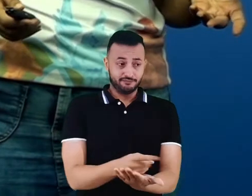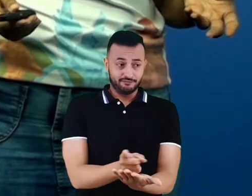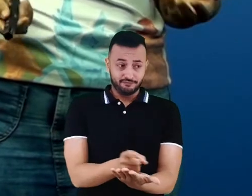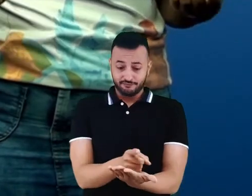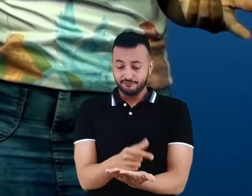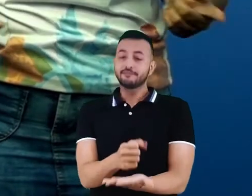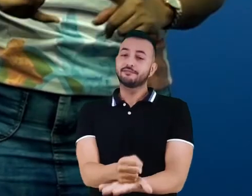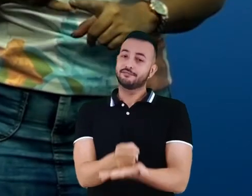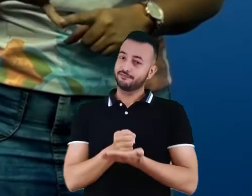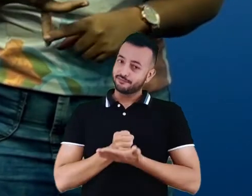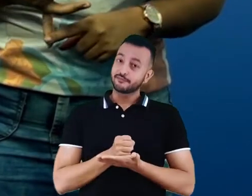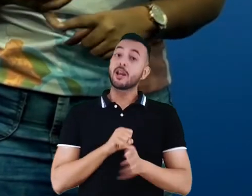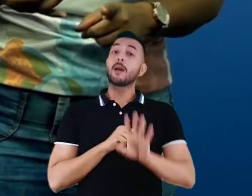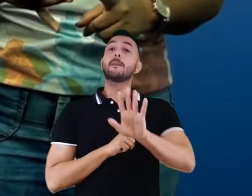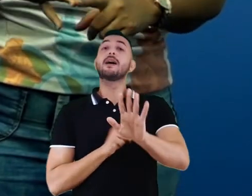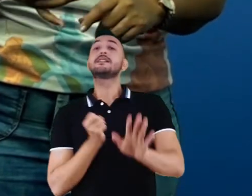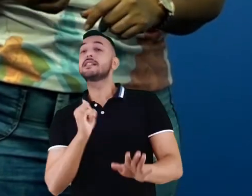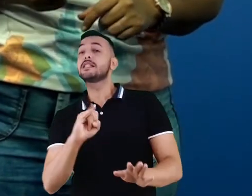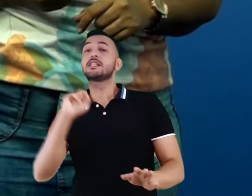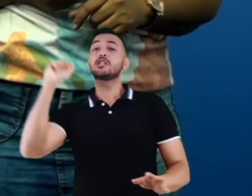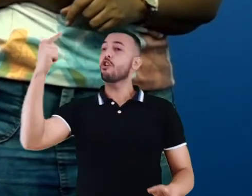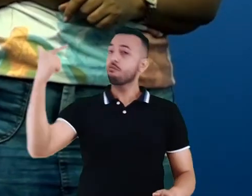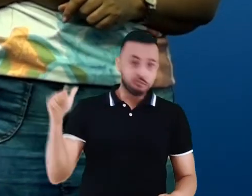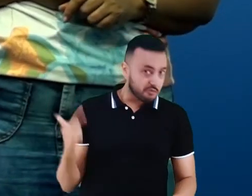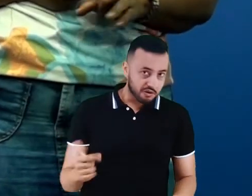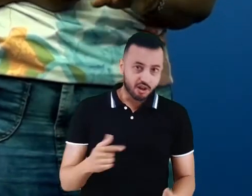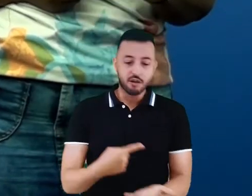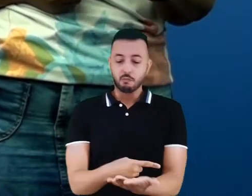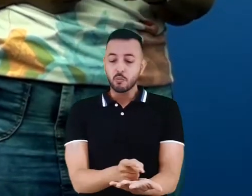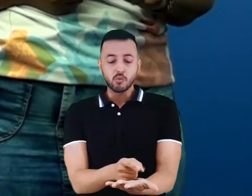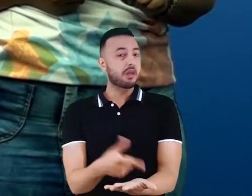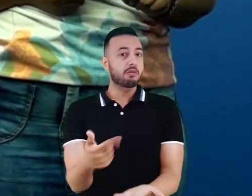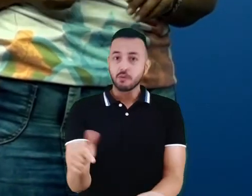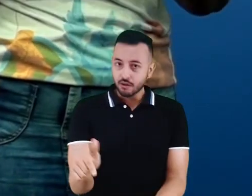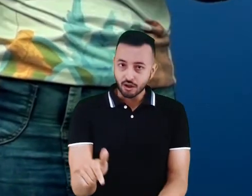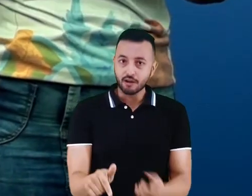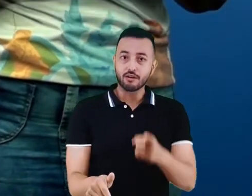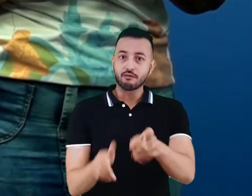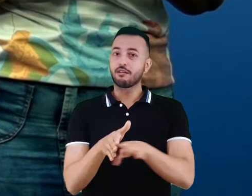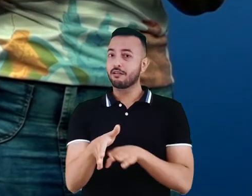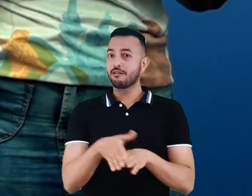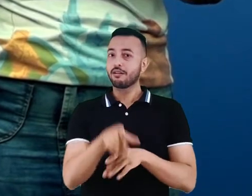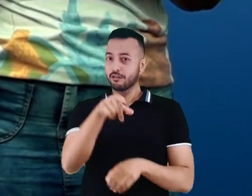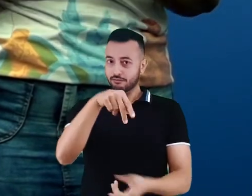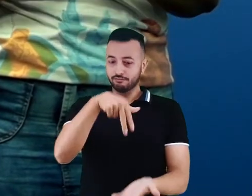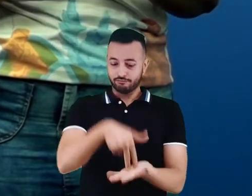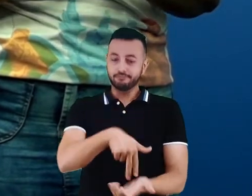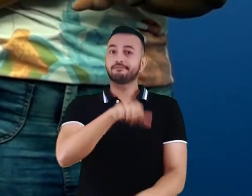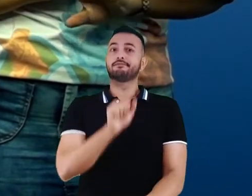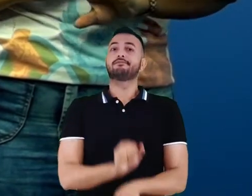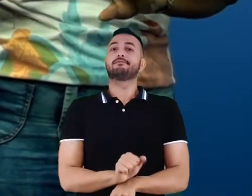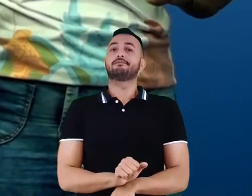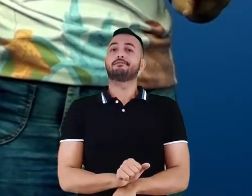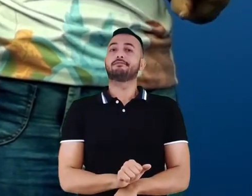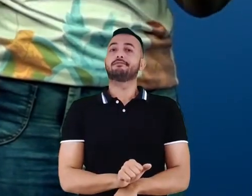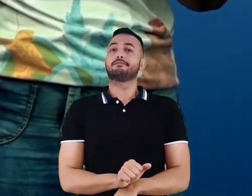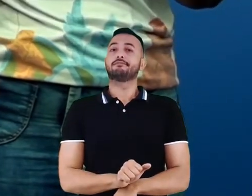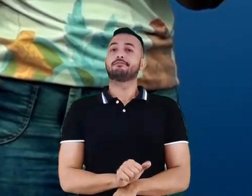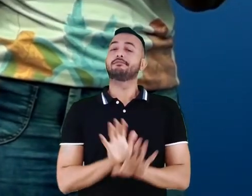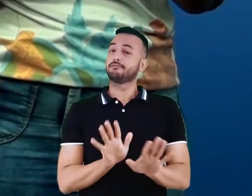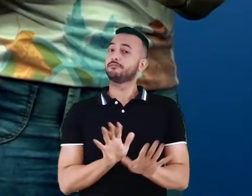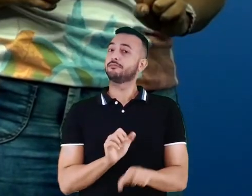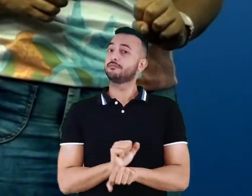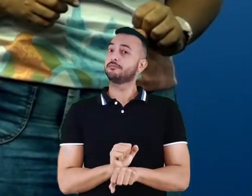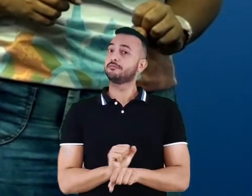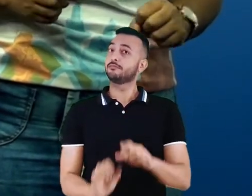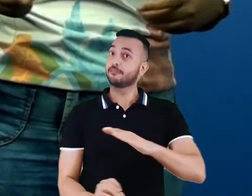nos ajudar. Mas se não tiver sol e você não tiver uma bússola, eu aconselho você ficar no lugar, paradinhos, não se mexe até o